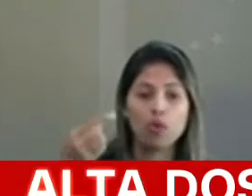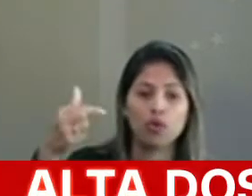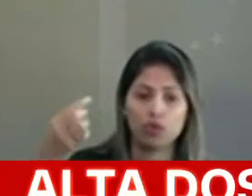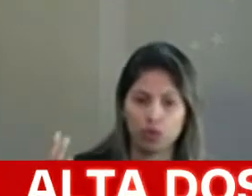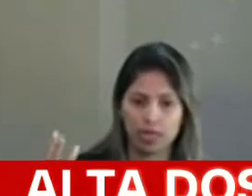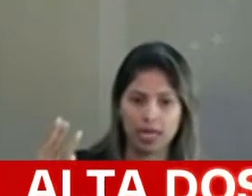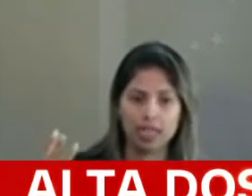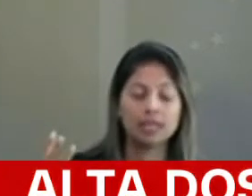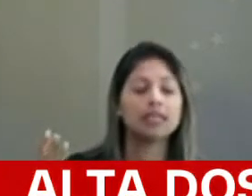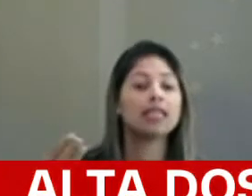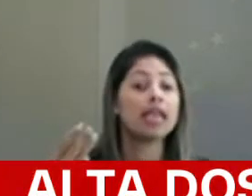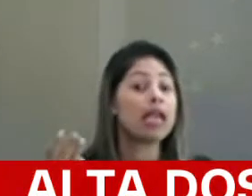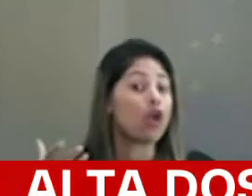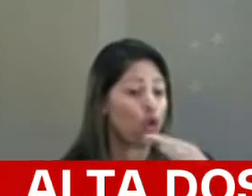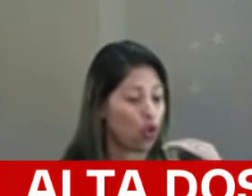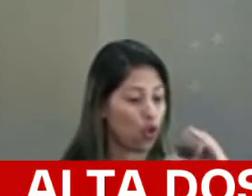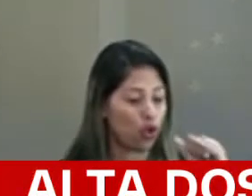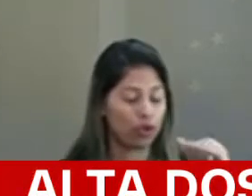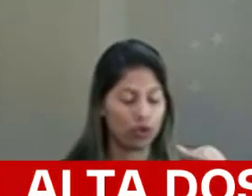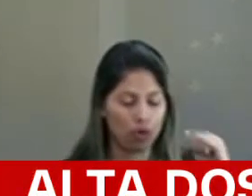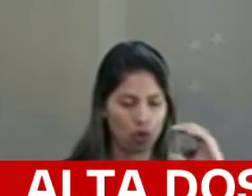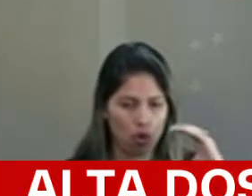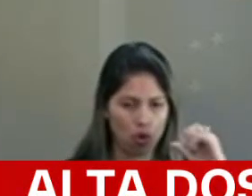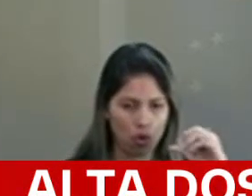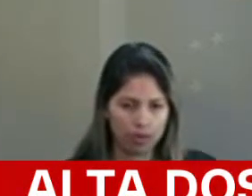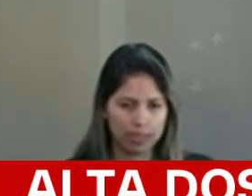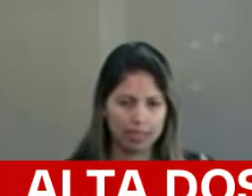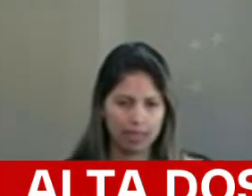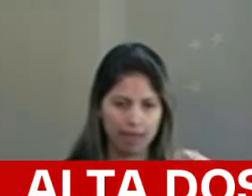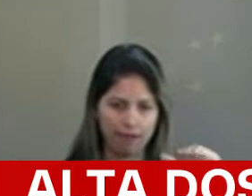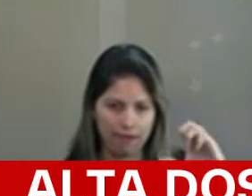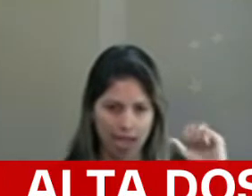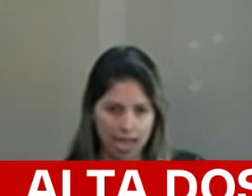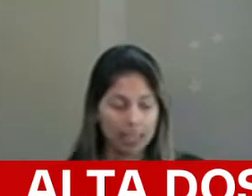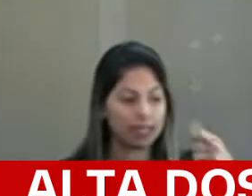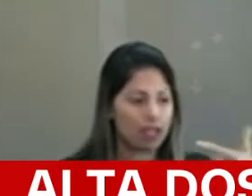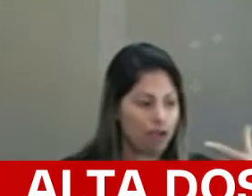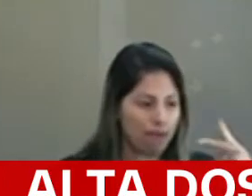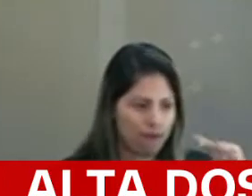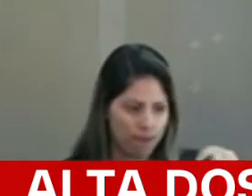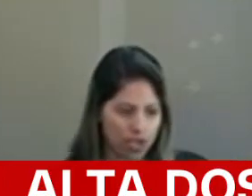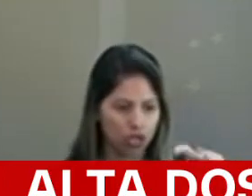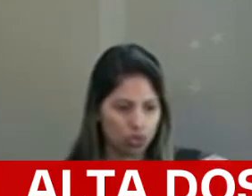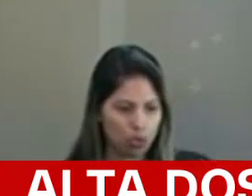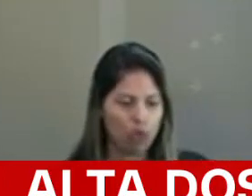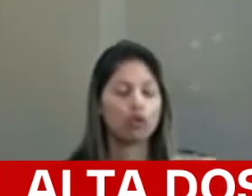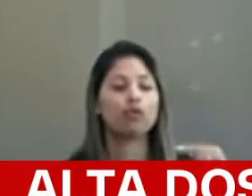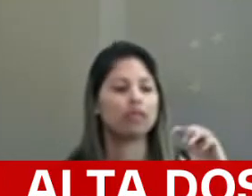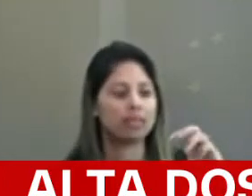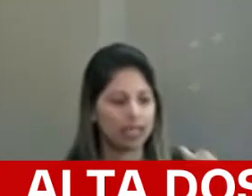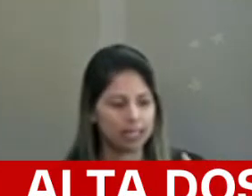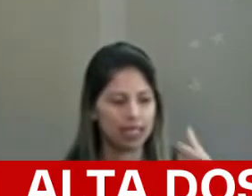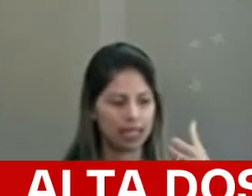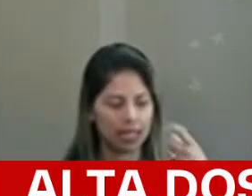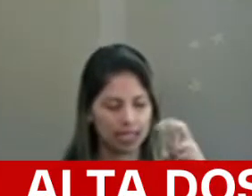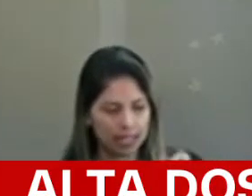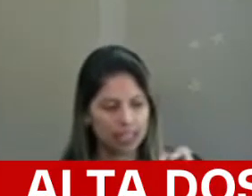46,3. O CONCEFAZ para os municípios 20,65 e para os estados